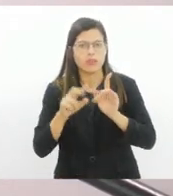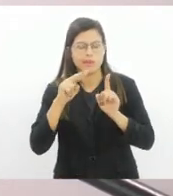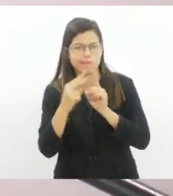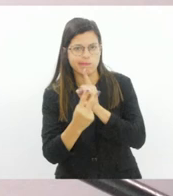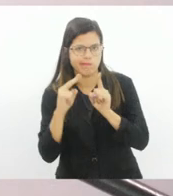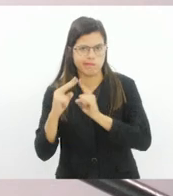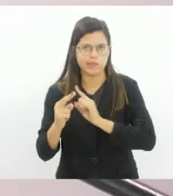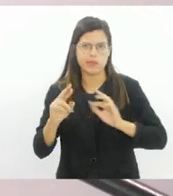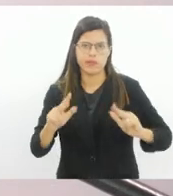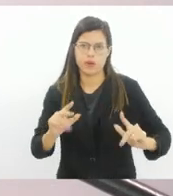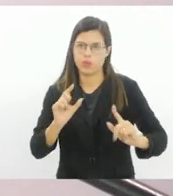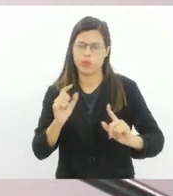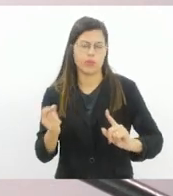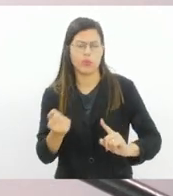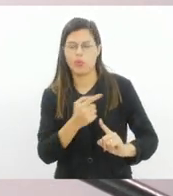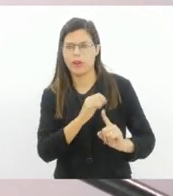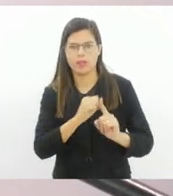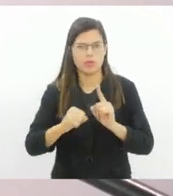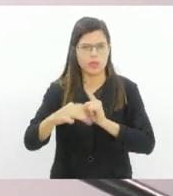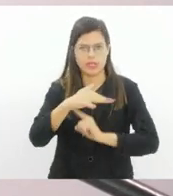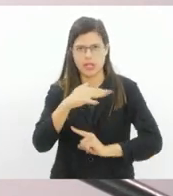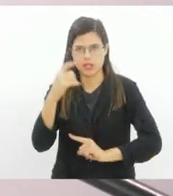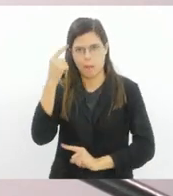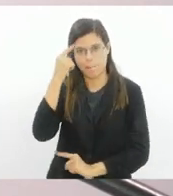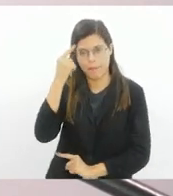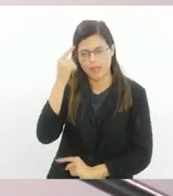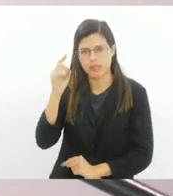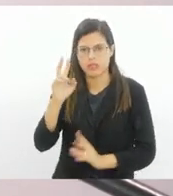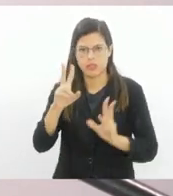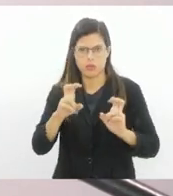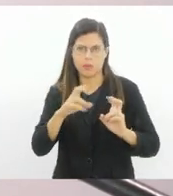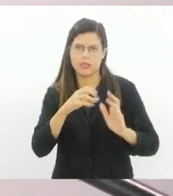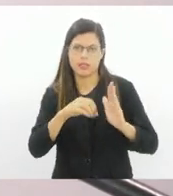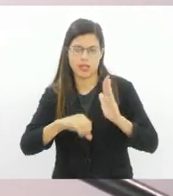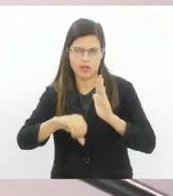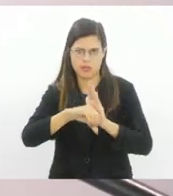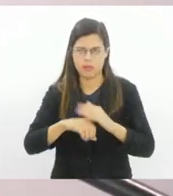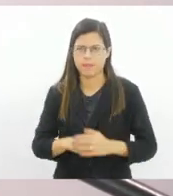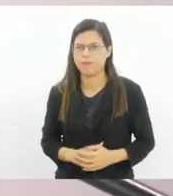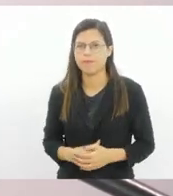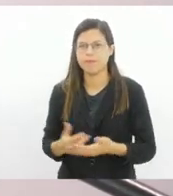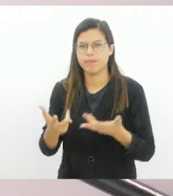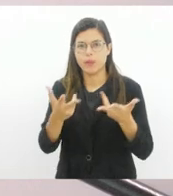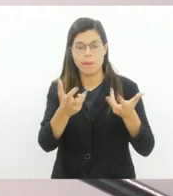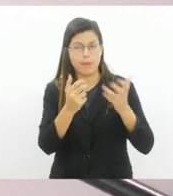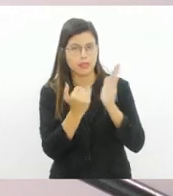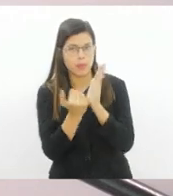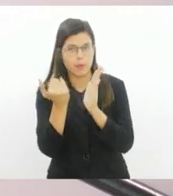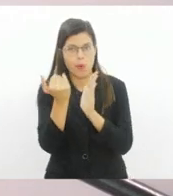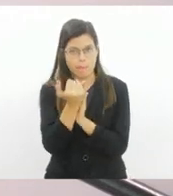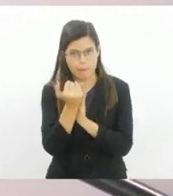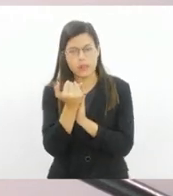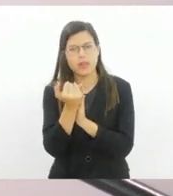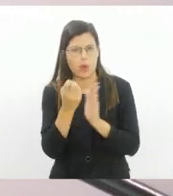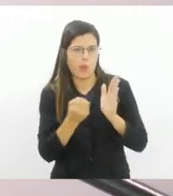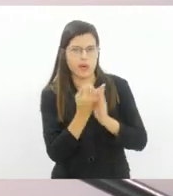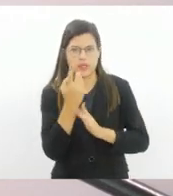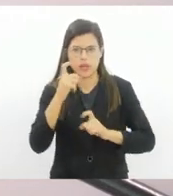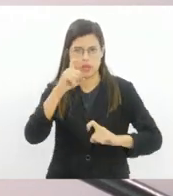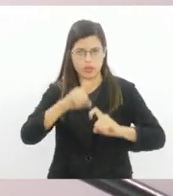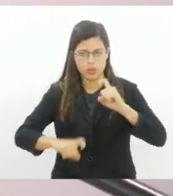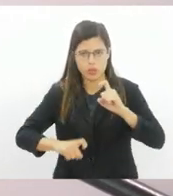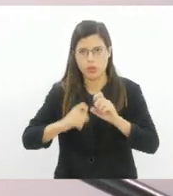ainda pensa sobre esse tipo de crime. Então, a gente observa um aumento do número de estupros a partir